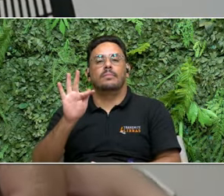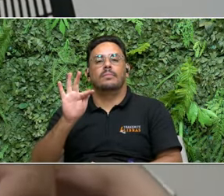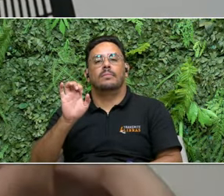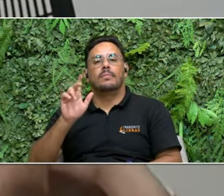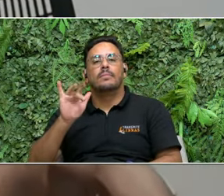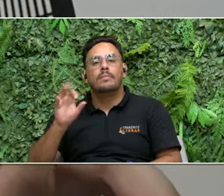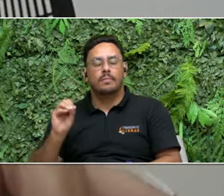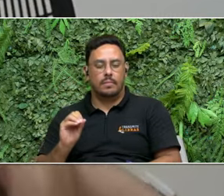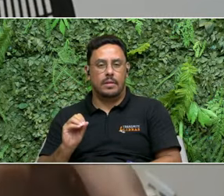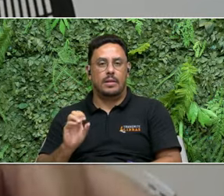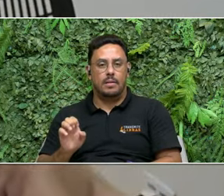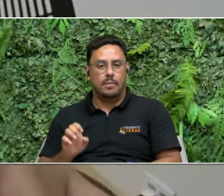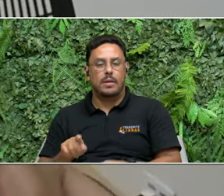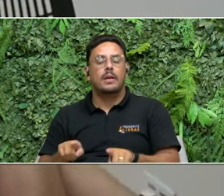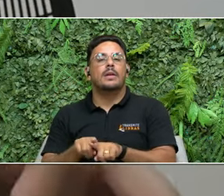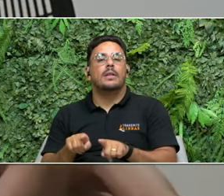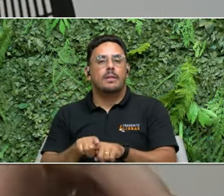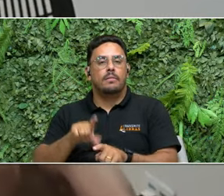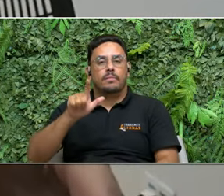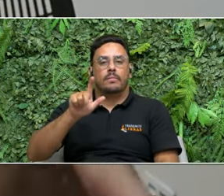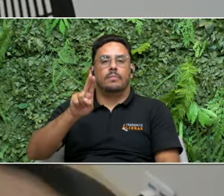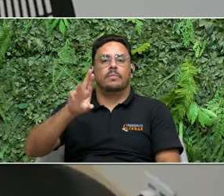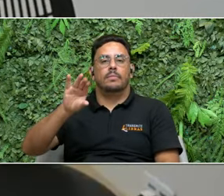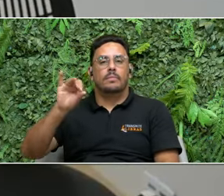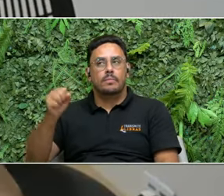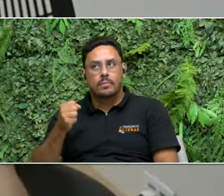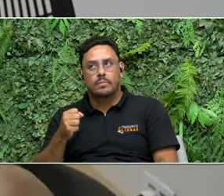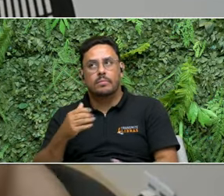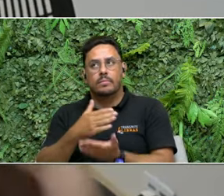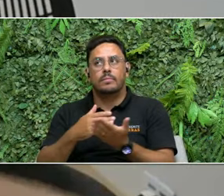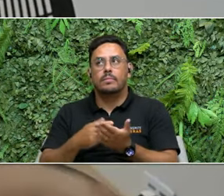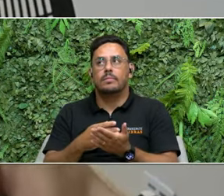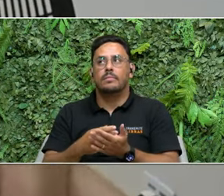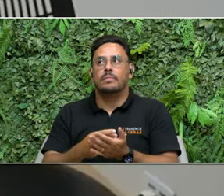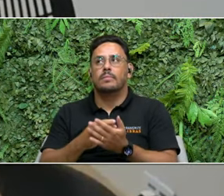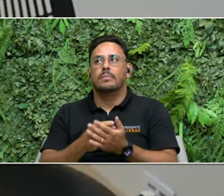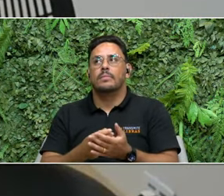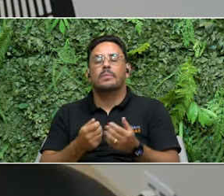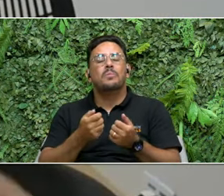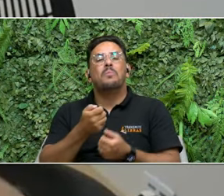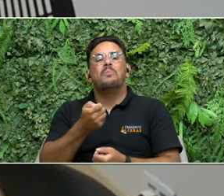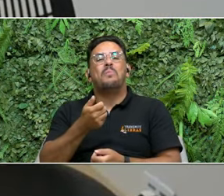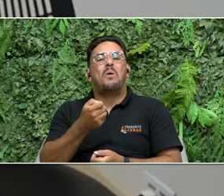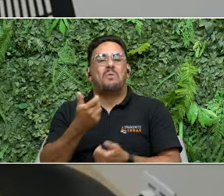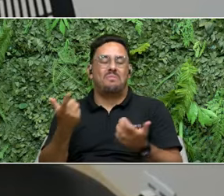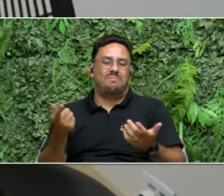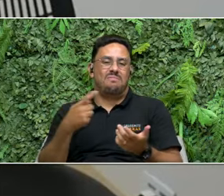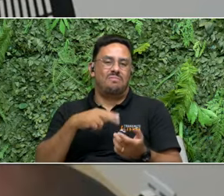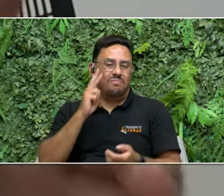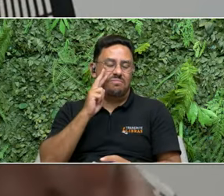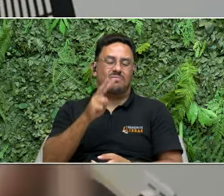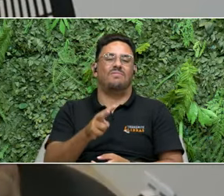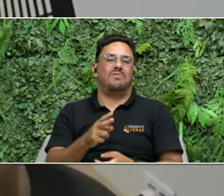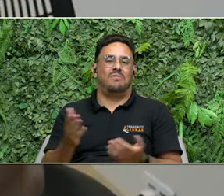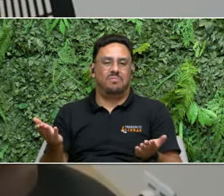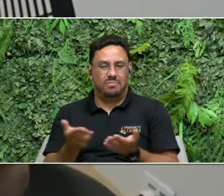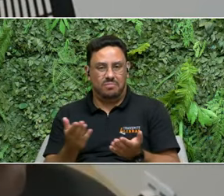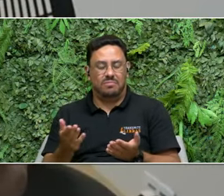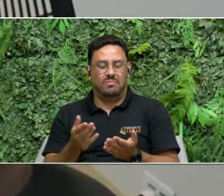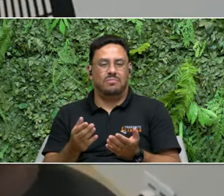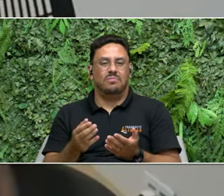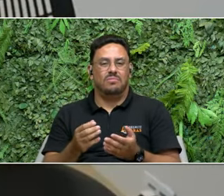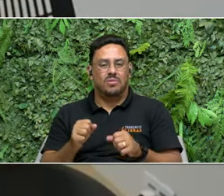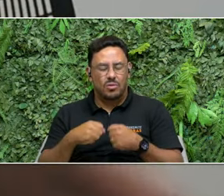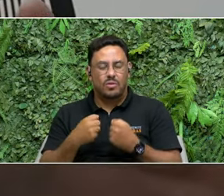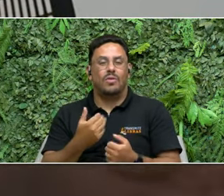também o próprio Lucas Romero no meio-campo é muito pouco para o que a gente viu do potencial desse time